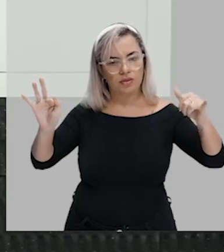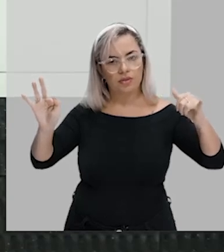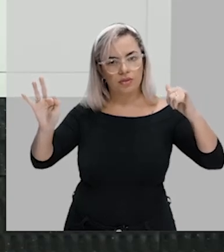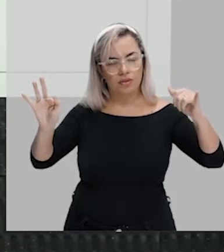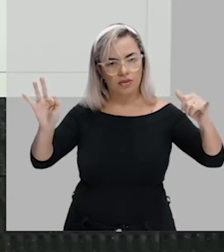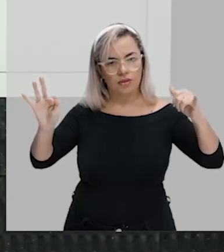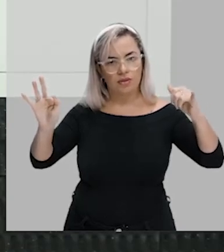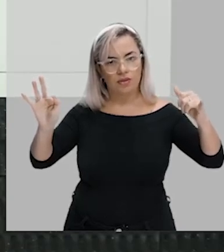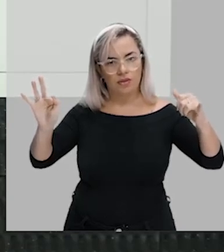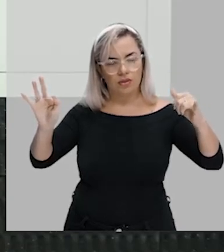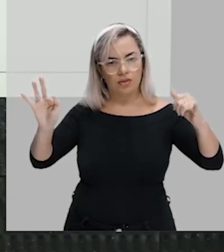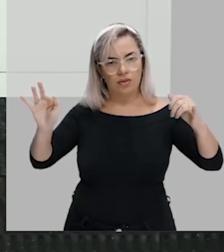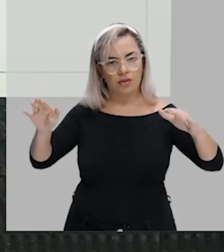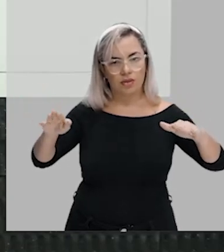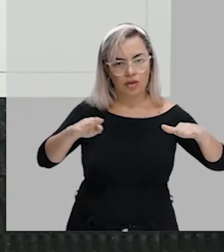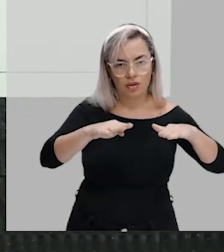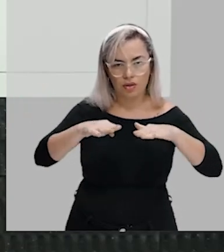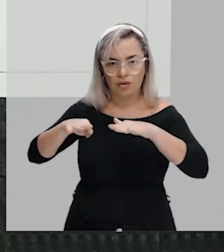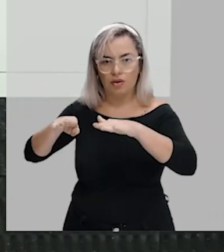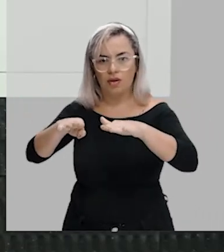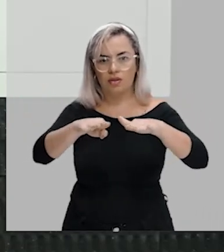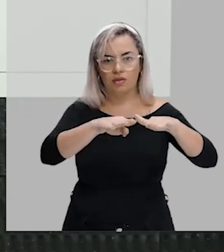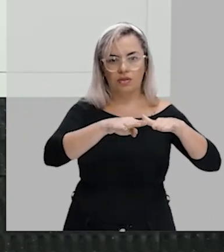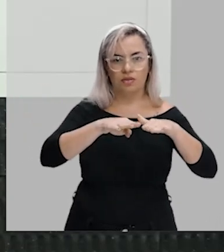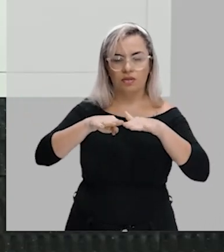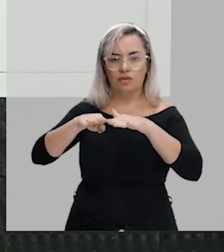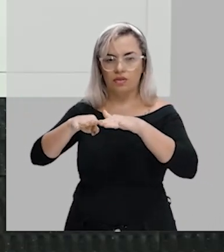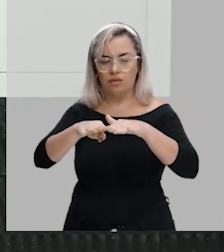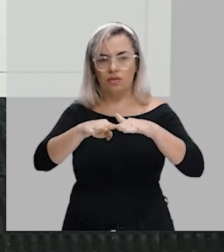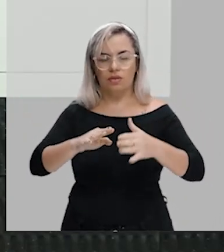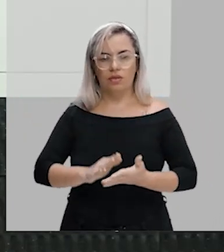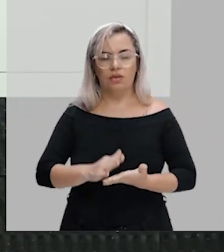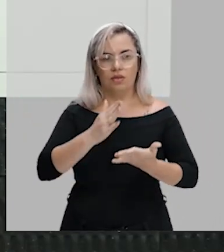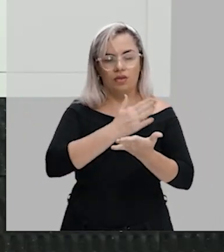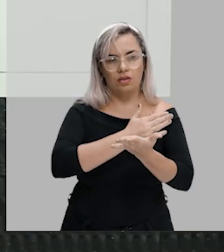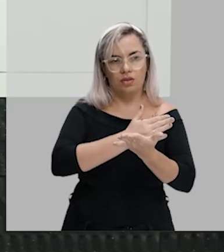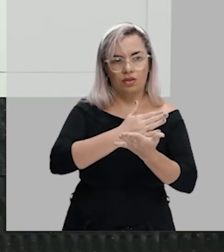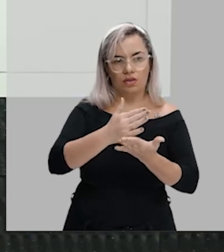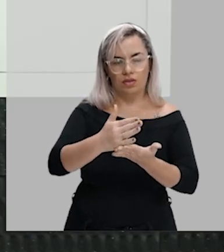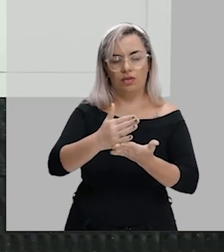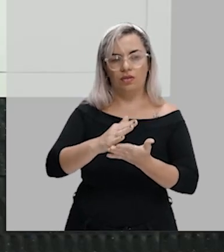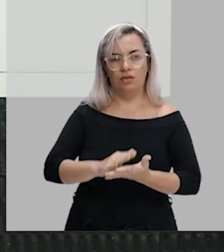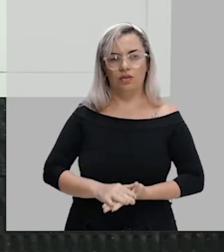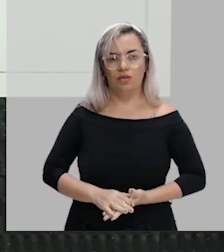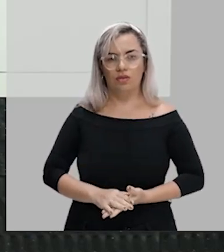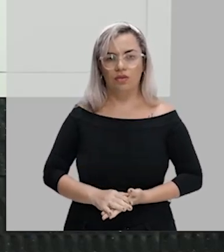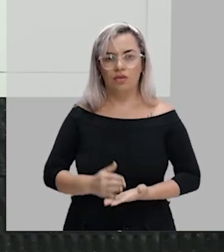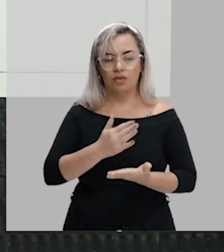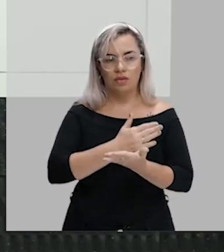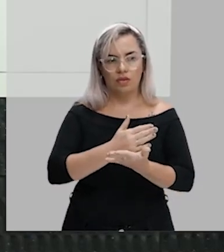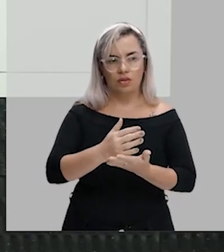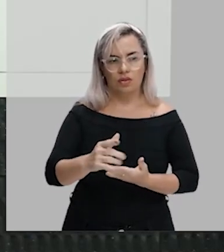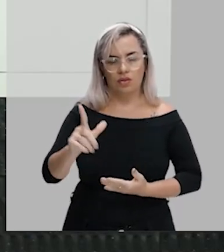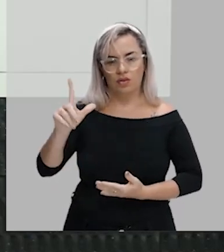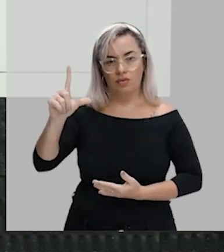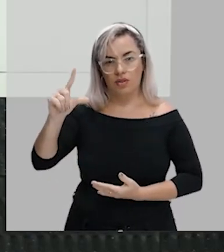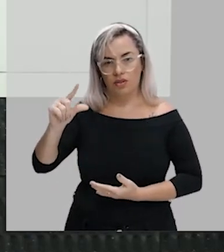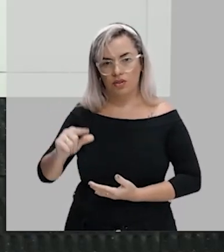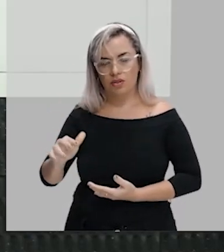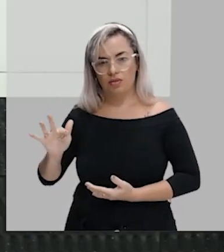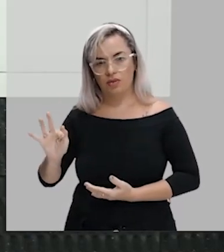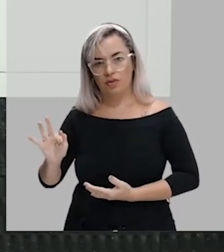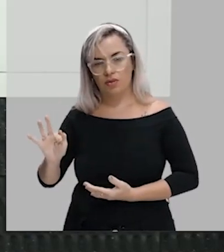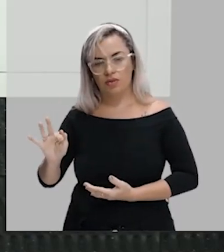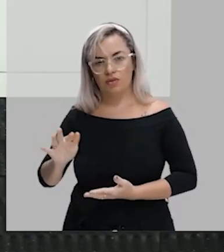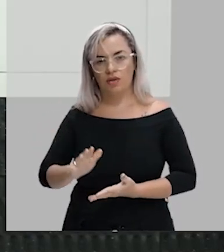grandezas diretamente proporcionais. Tá certo? Então vamos começar por aquelas que têm menor frequência, ou seja, tem maior comprimento de